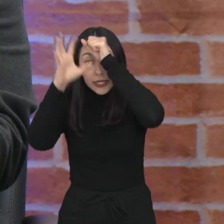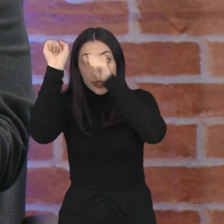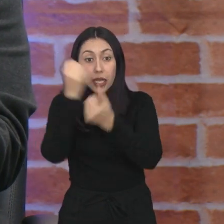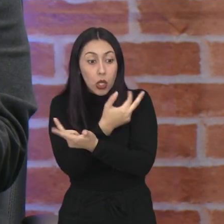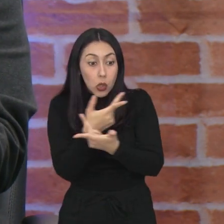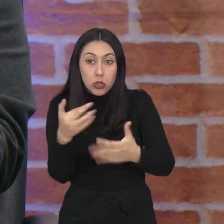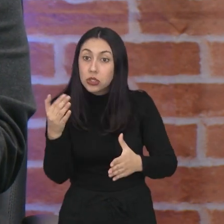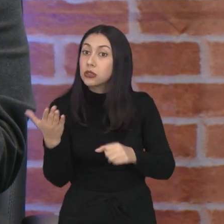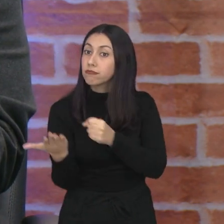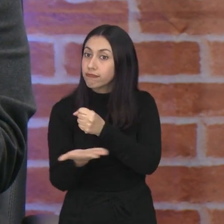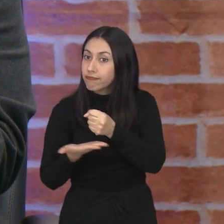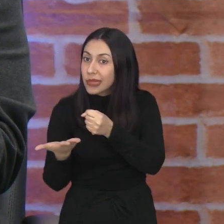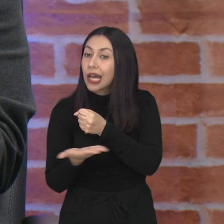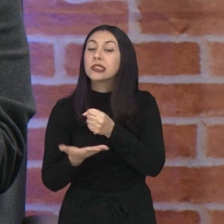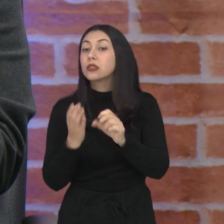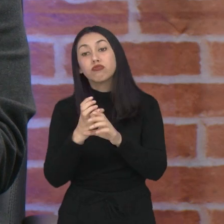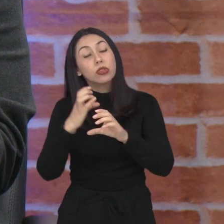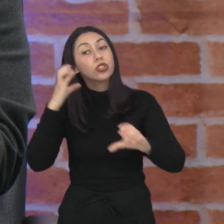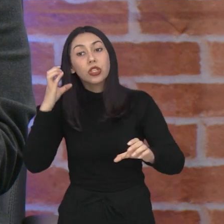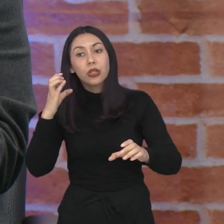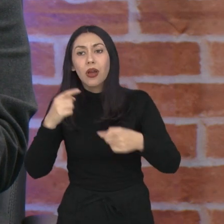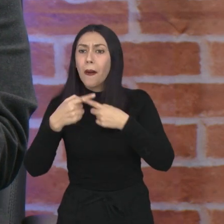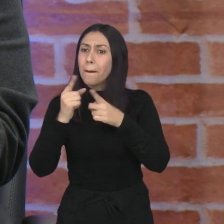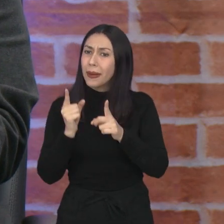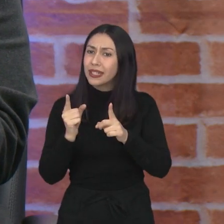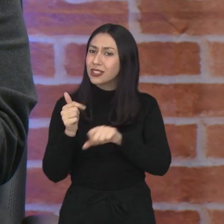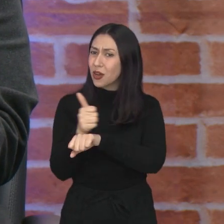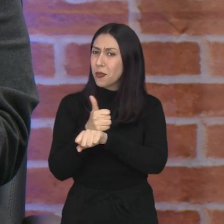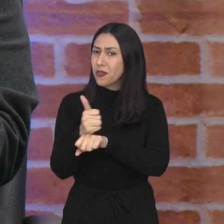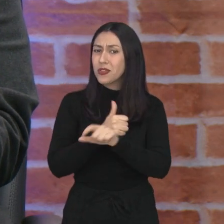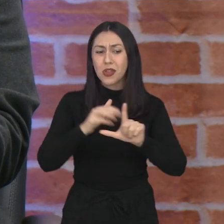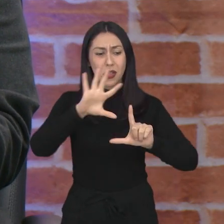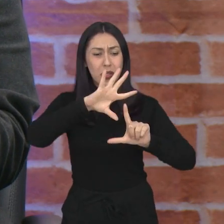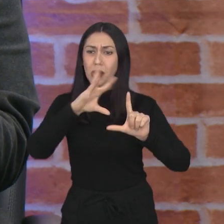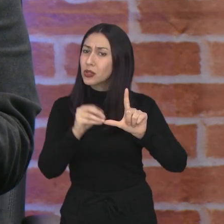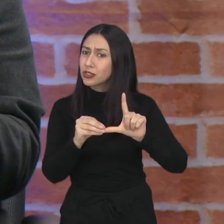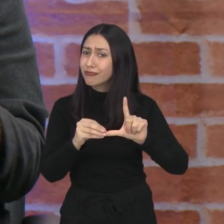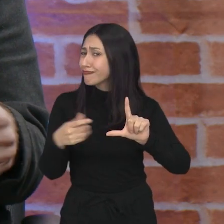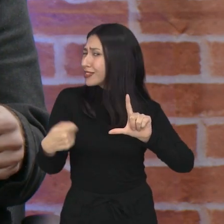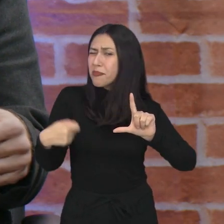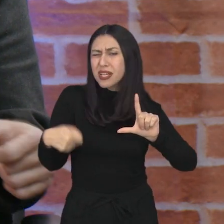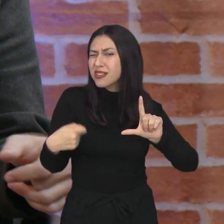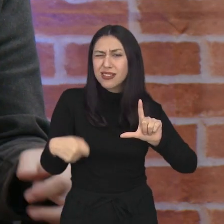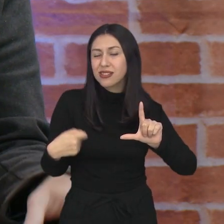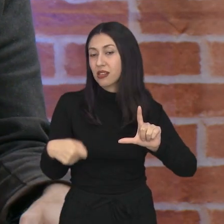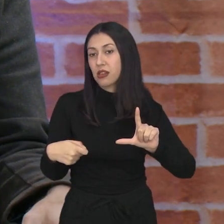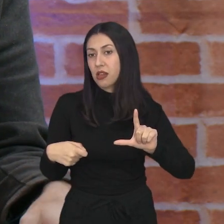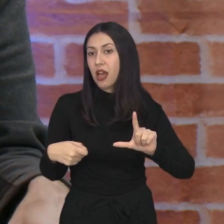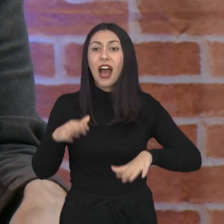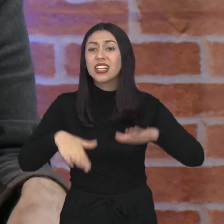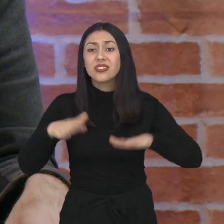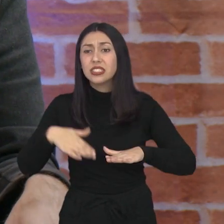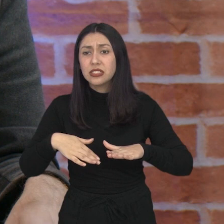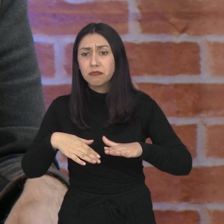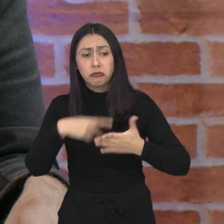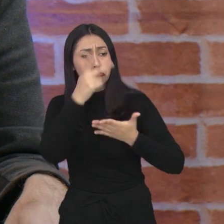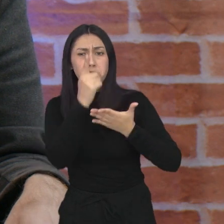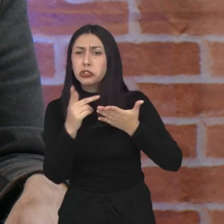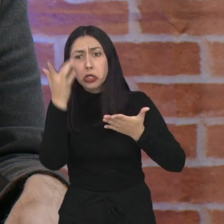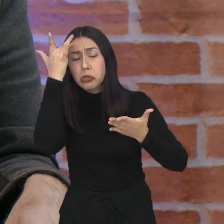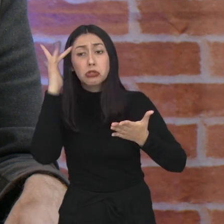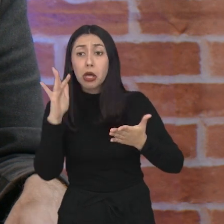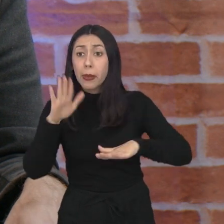coisas básicas que todo engenheiro civil tem que saber. Um cartunista não. Um cartunista não precisa sequer saber desenhar. Ele pode nem